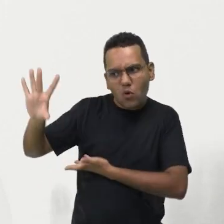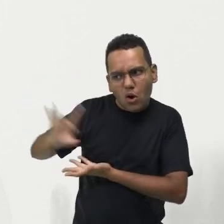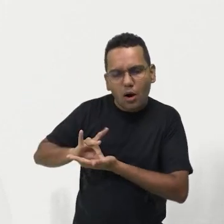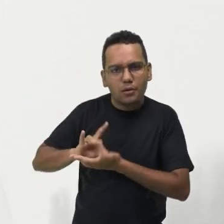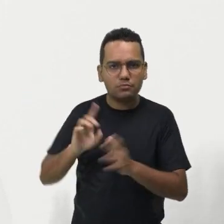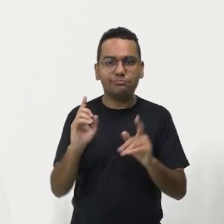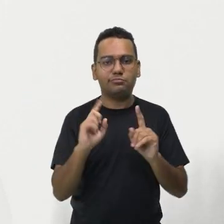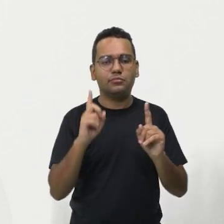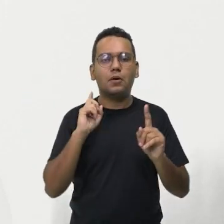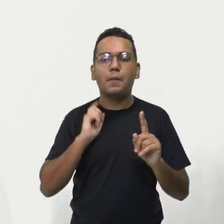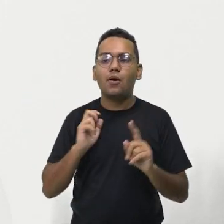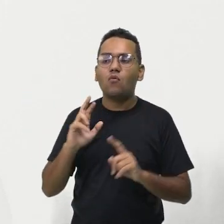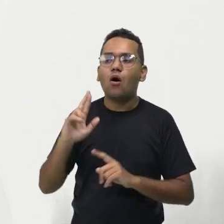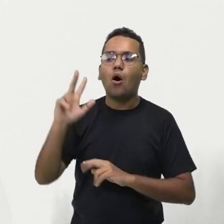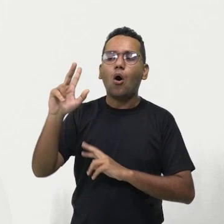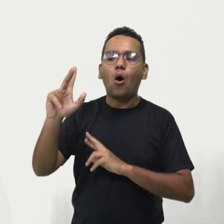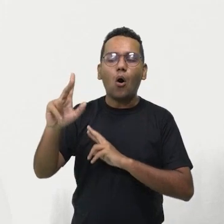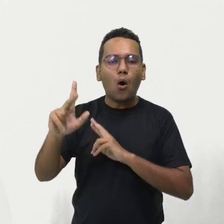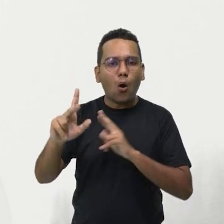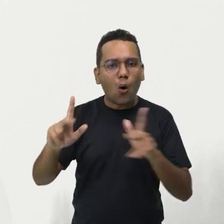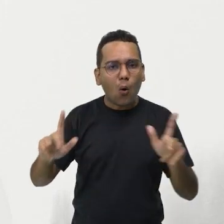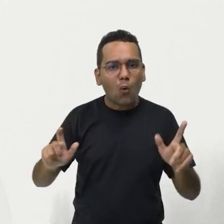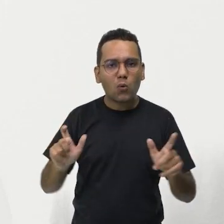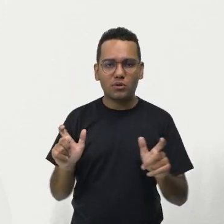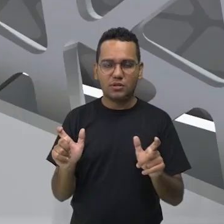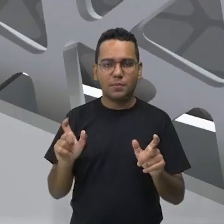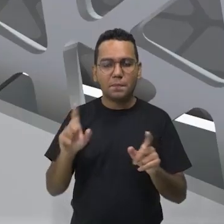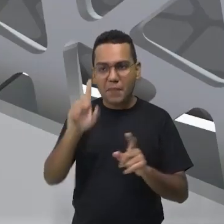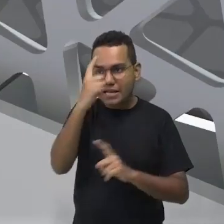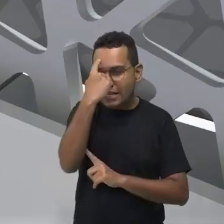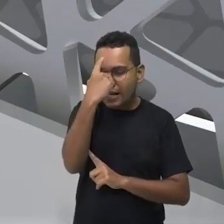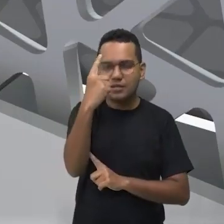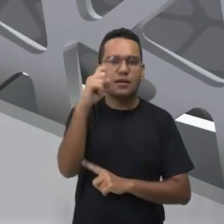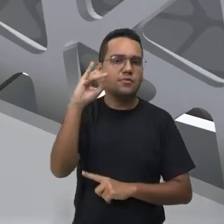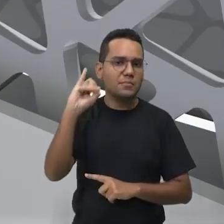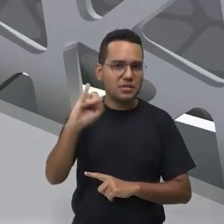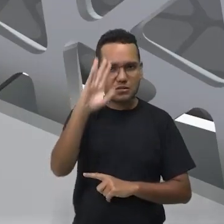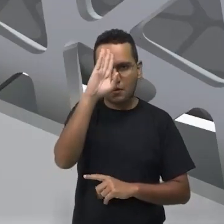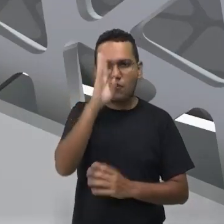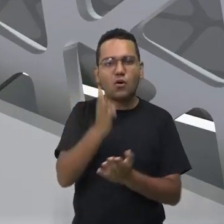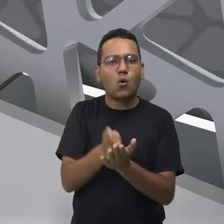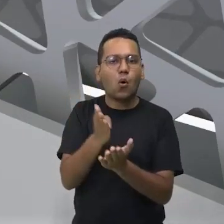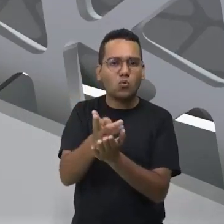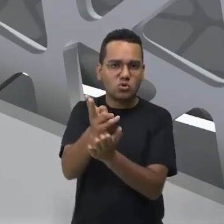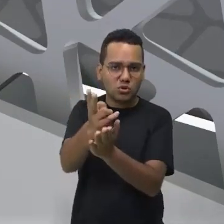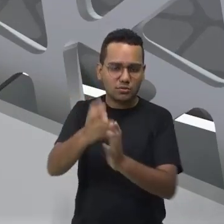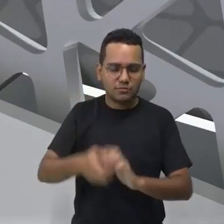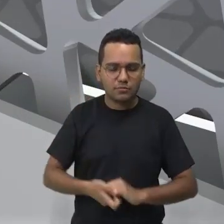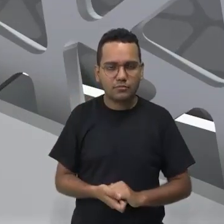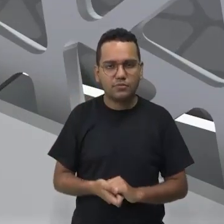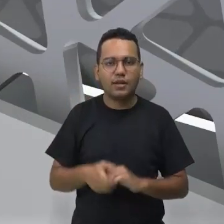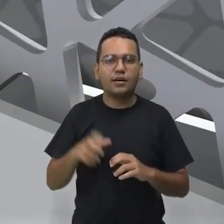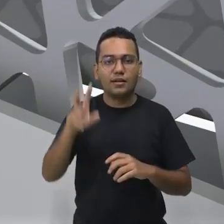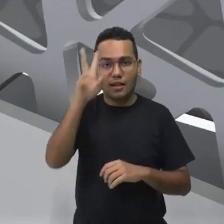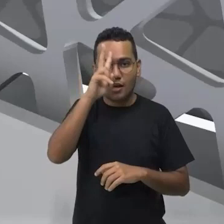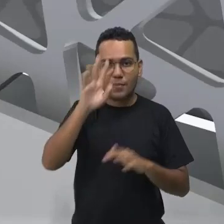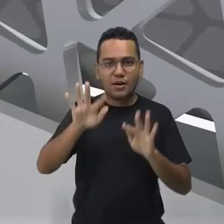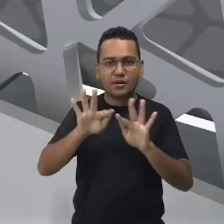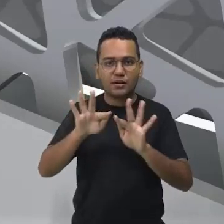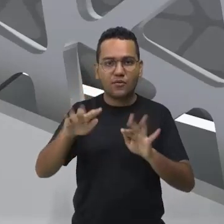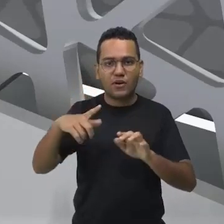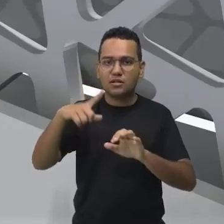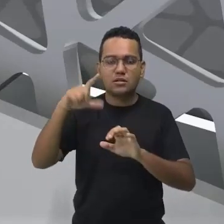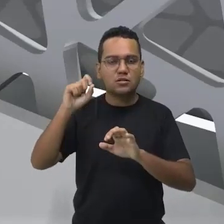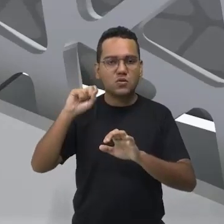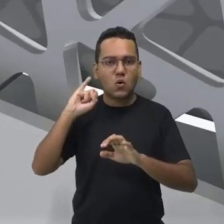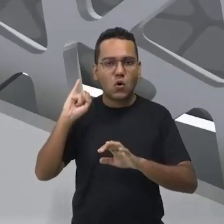palavras, certo? Foram utilizadas outras, porém a ideia se manteve. Então a paráfrase é isso, quando